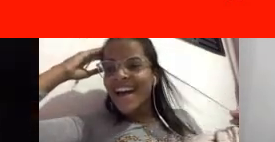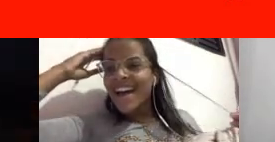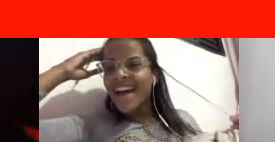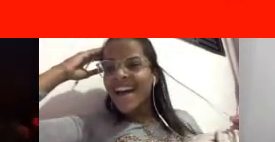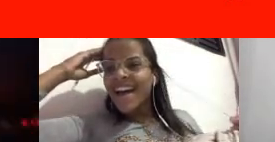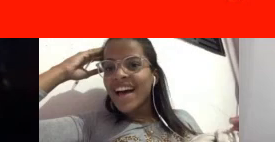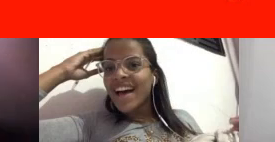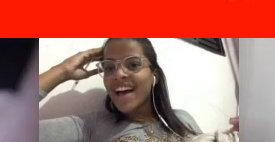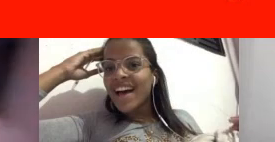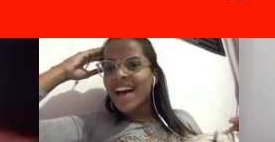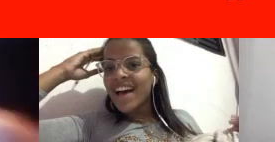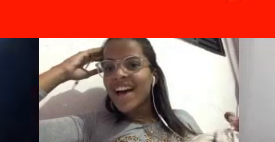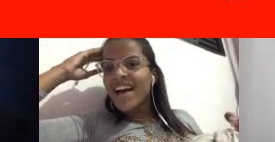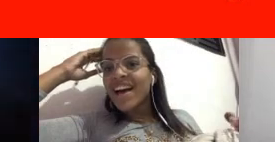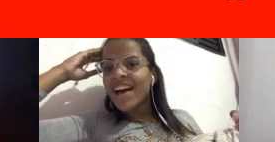Pra Se dizer,